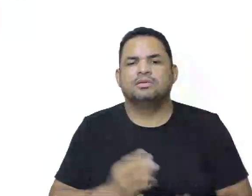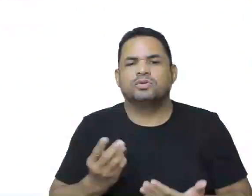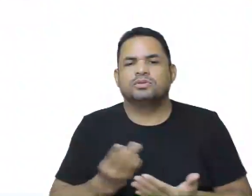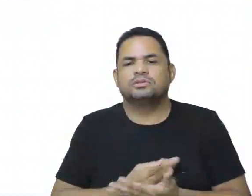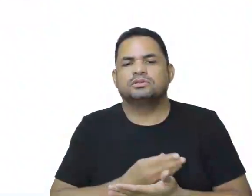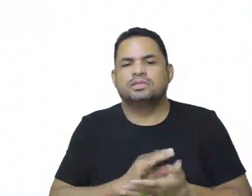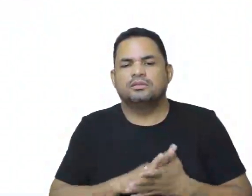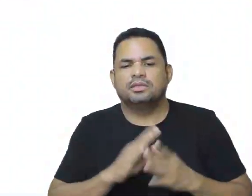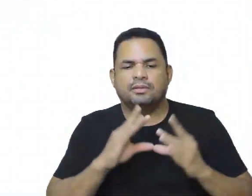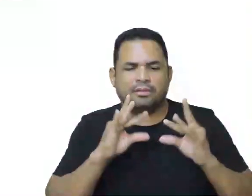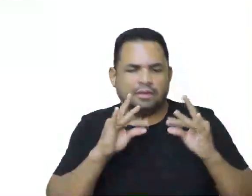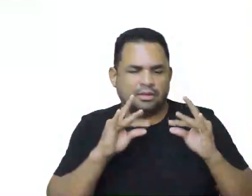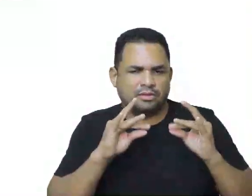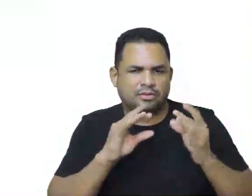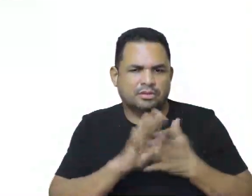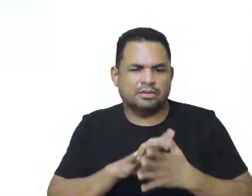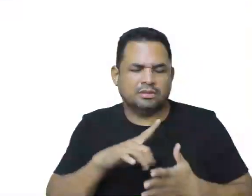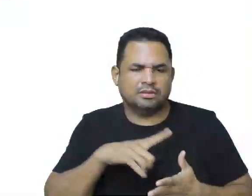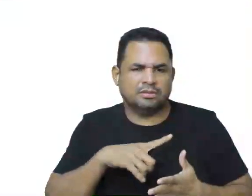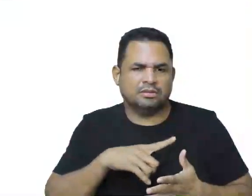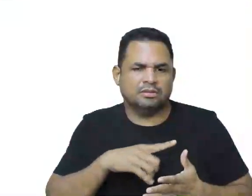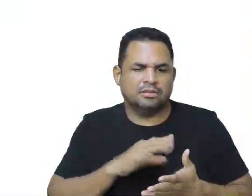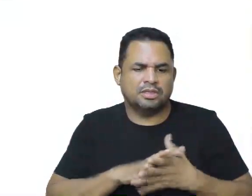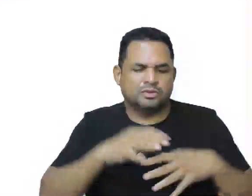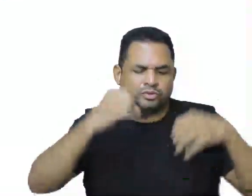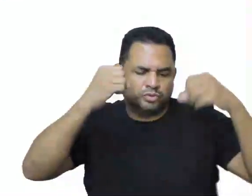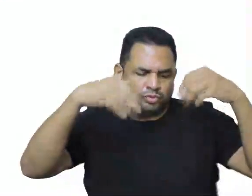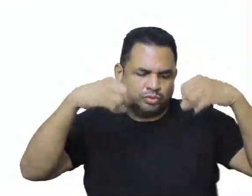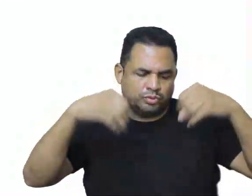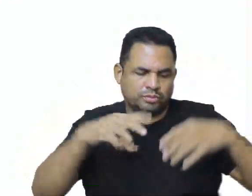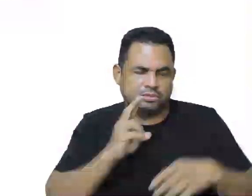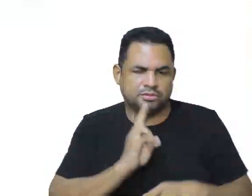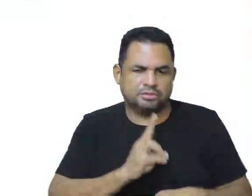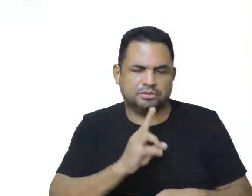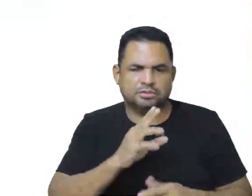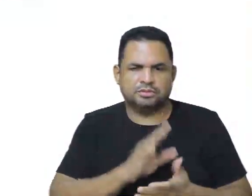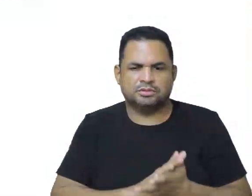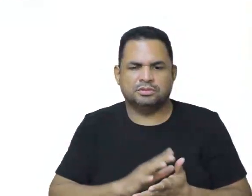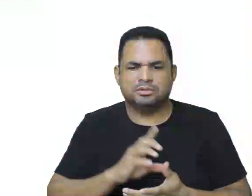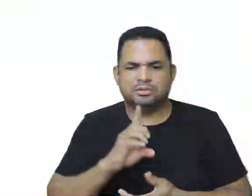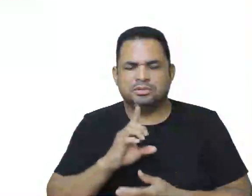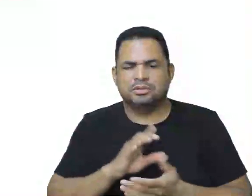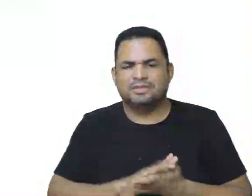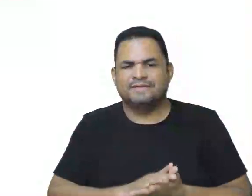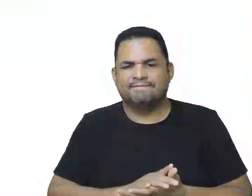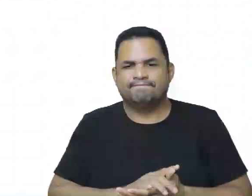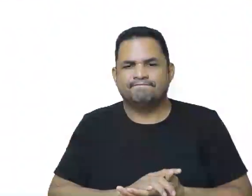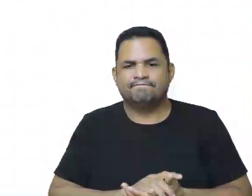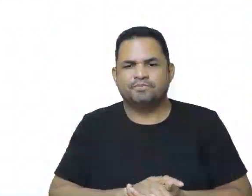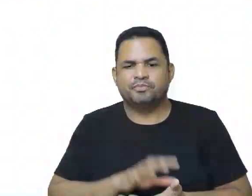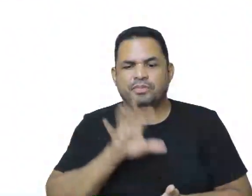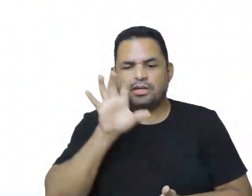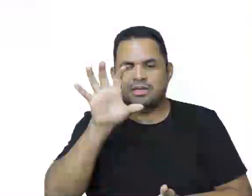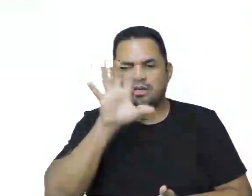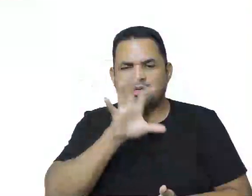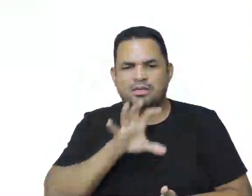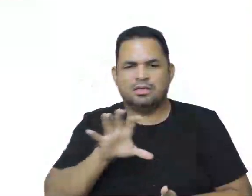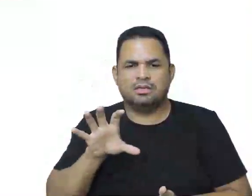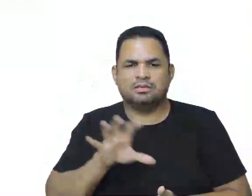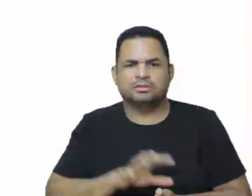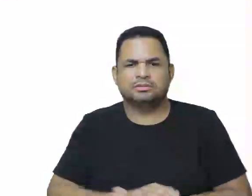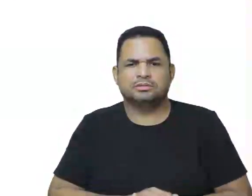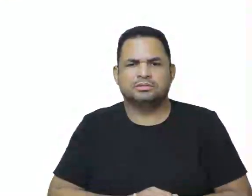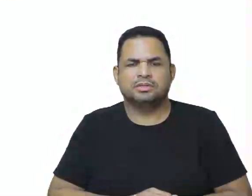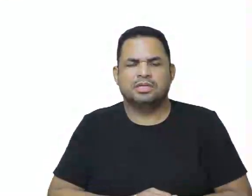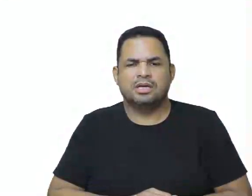onde tem um regime regular de chuvas. A desertificação geralmente é em região de clima mais áridos. Então,